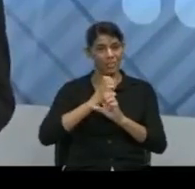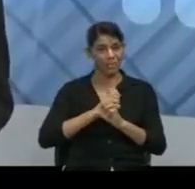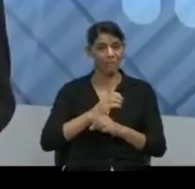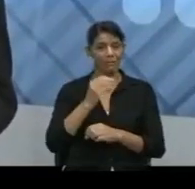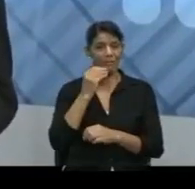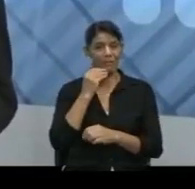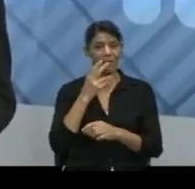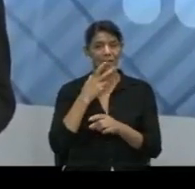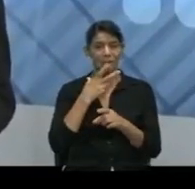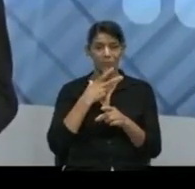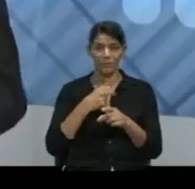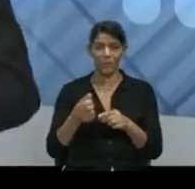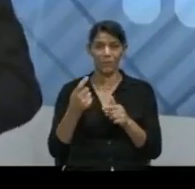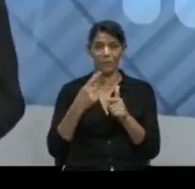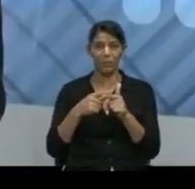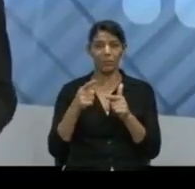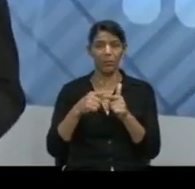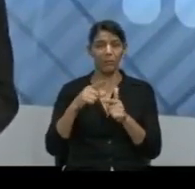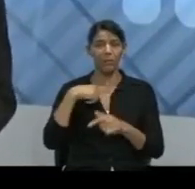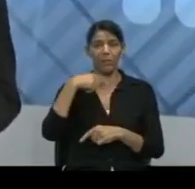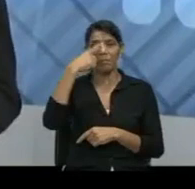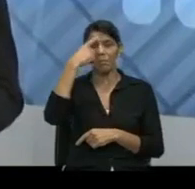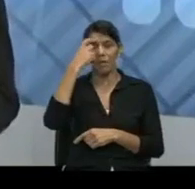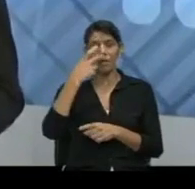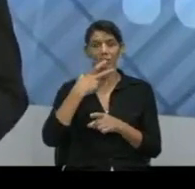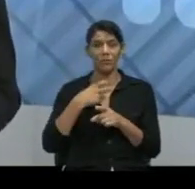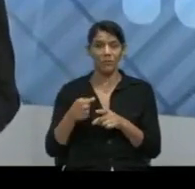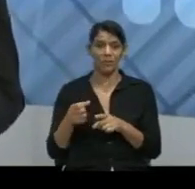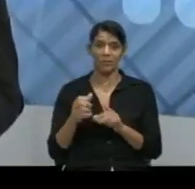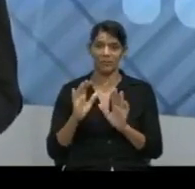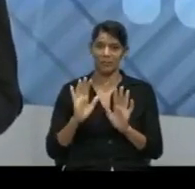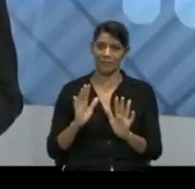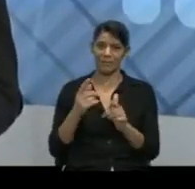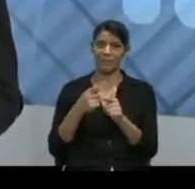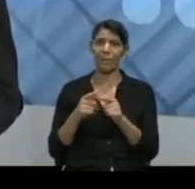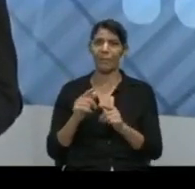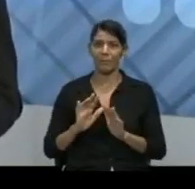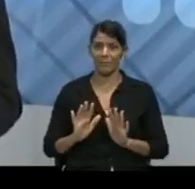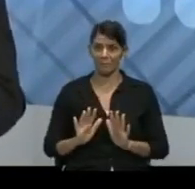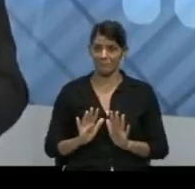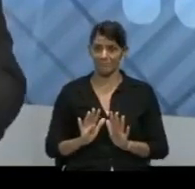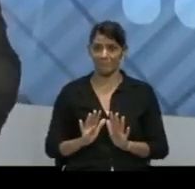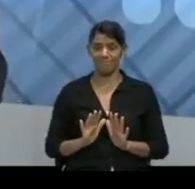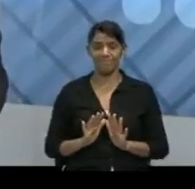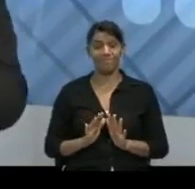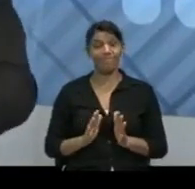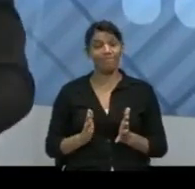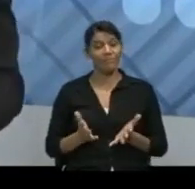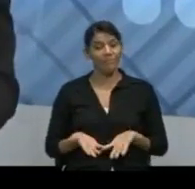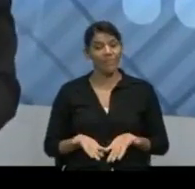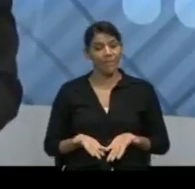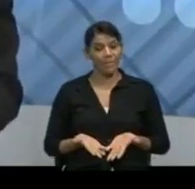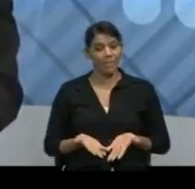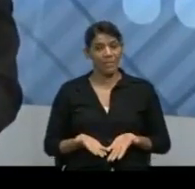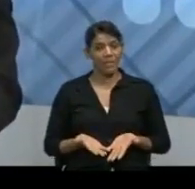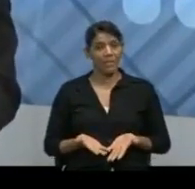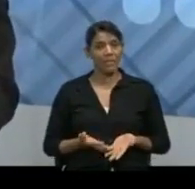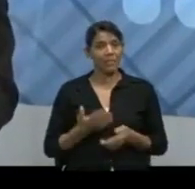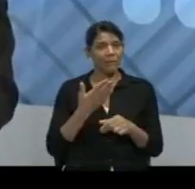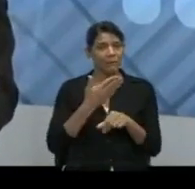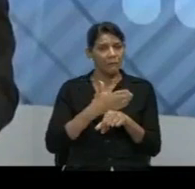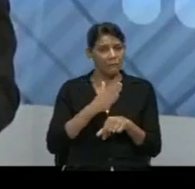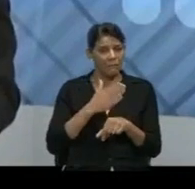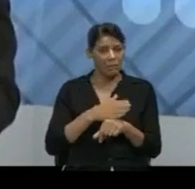solucionar problemas, ter ideias e resolver aquele troço ali, aquele pepino. Ok? Então, põe em prática,